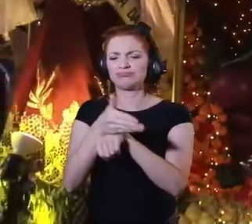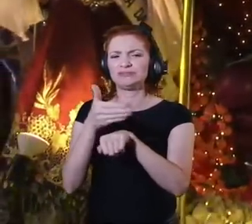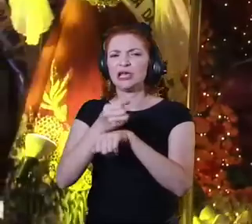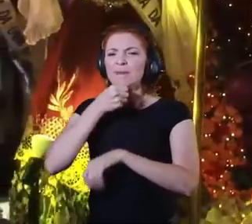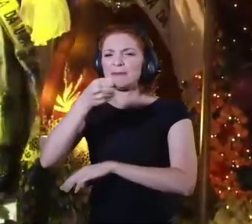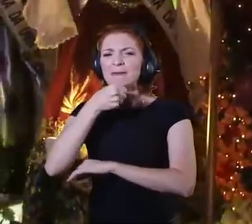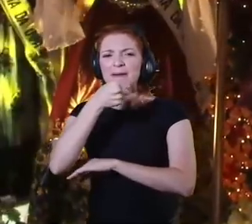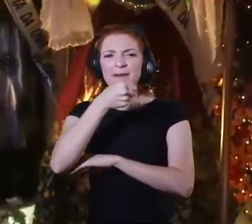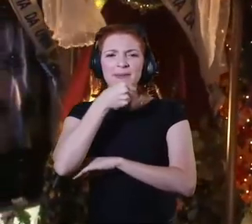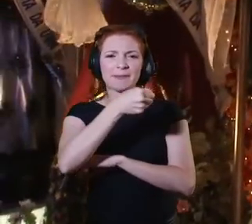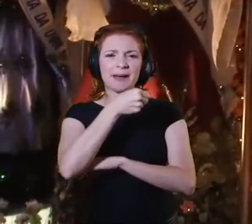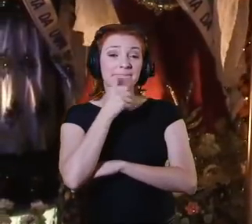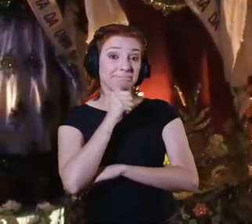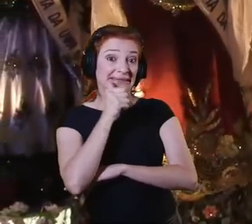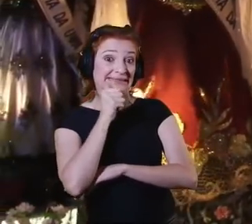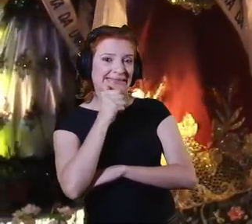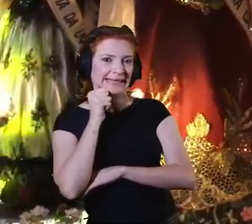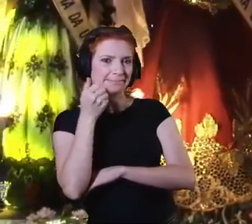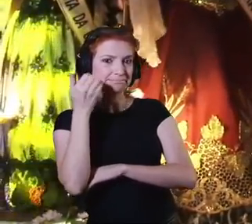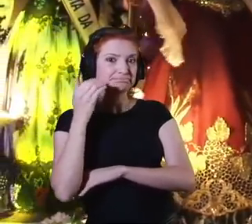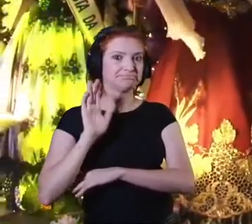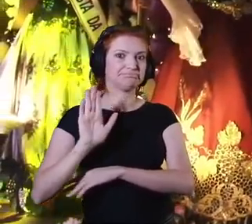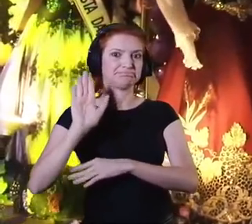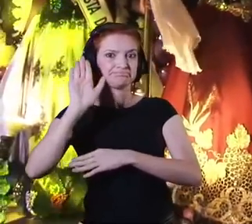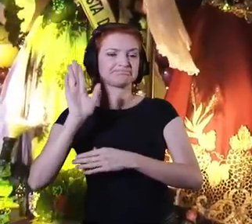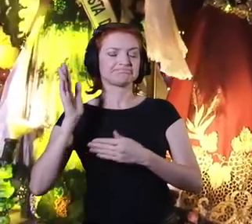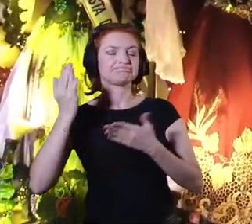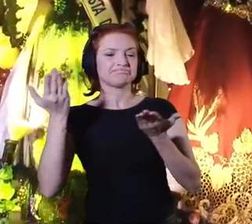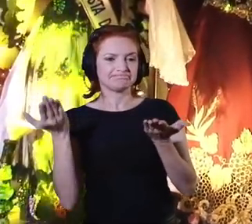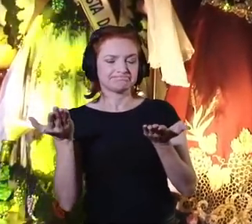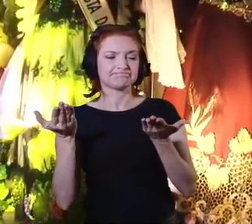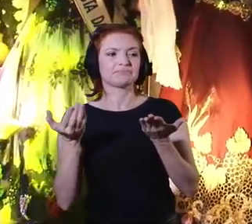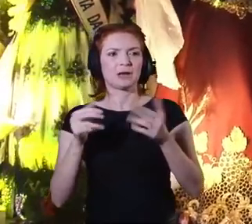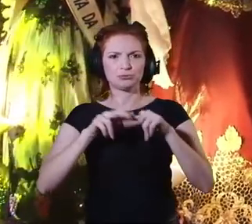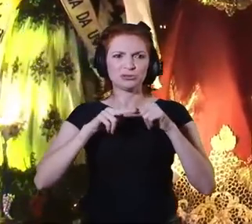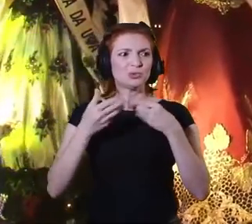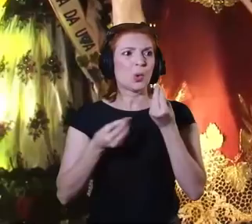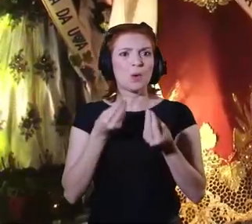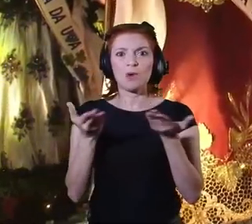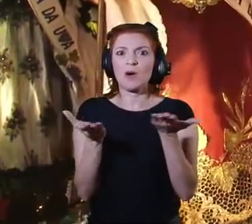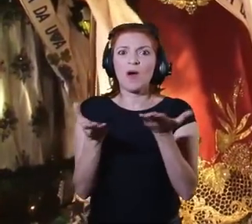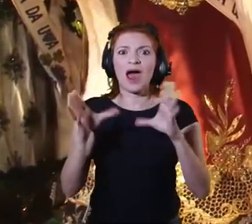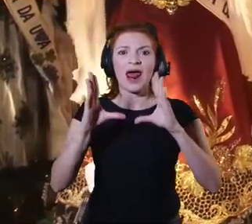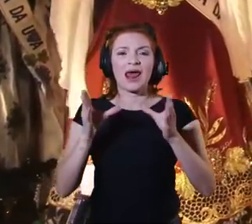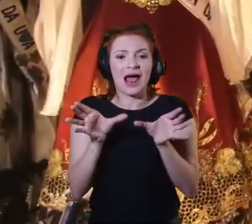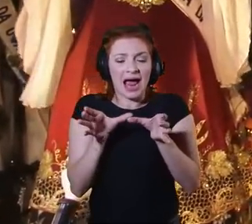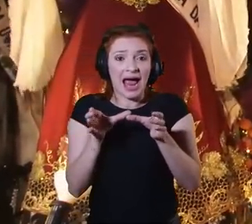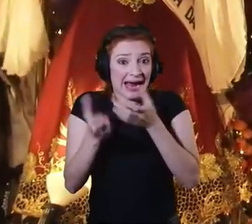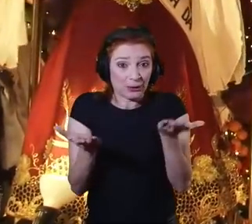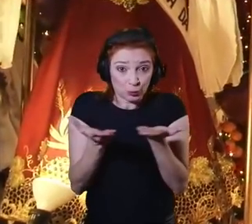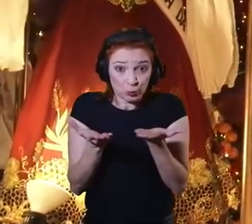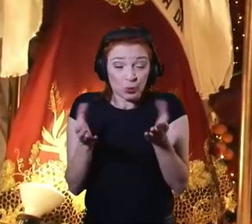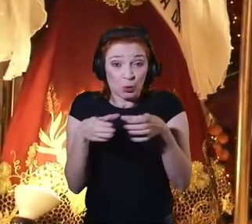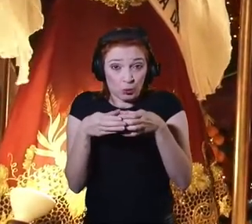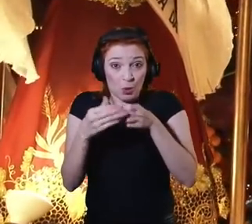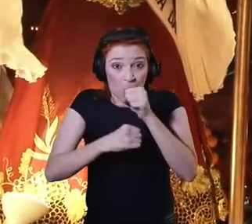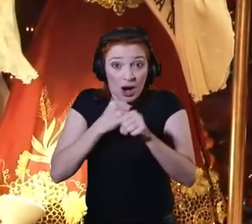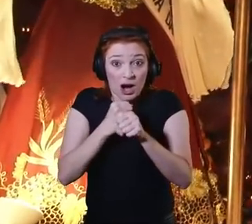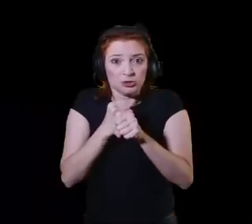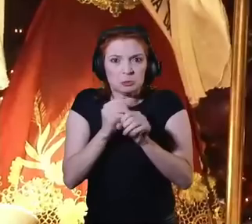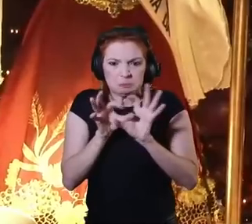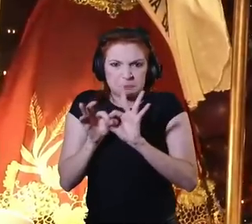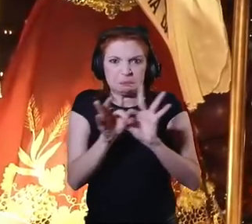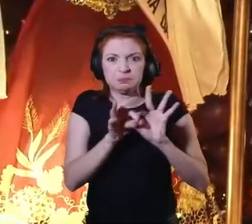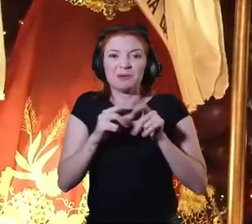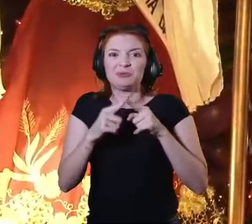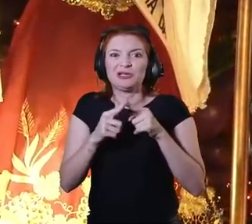enquanto candidatas destas embaixatrizes. O engajamento desse grupo deste ano é tão visível. Teve uma pandemia